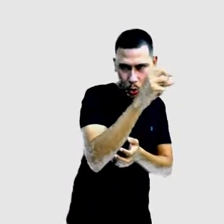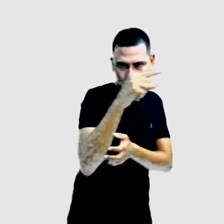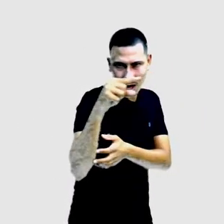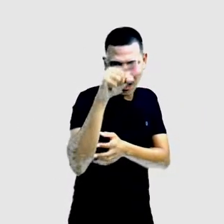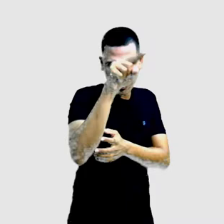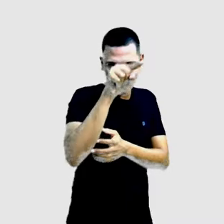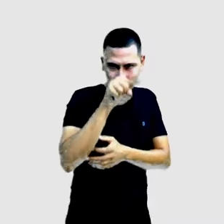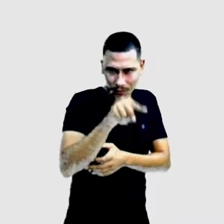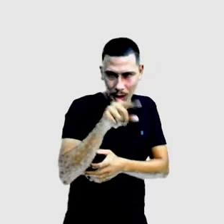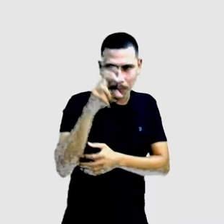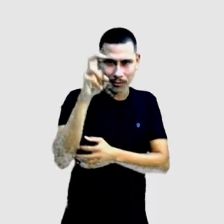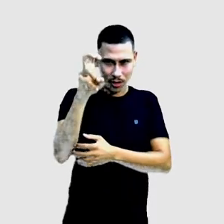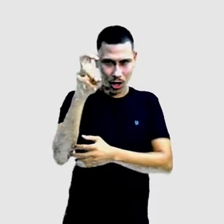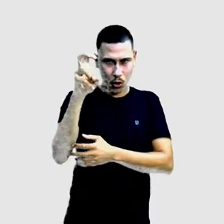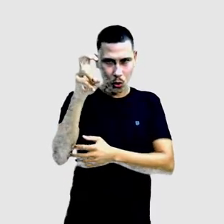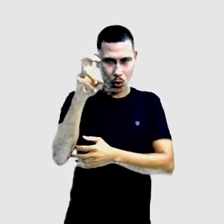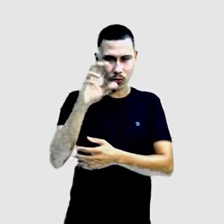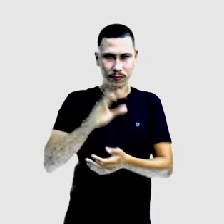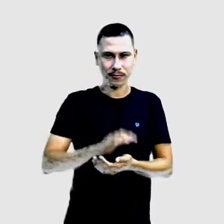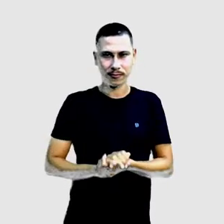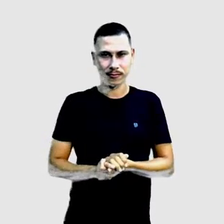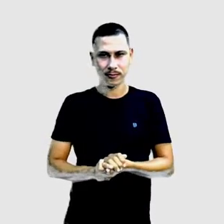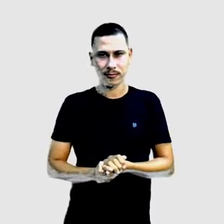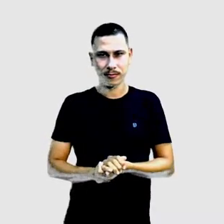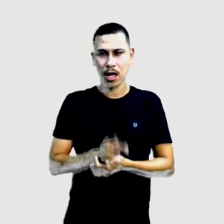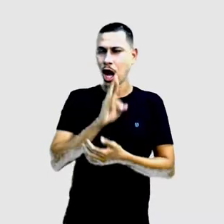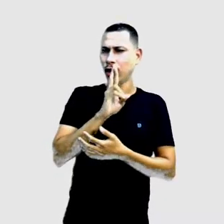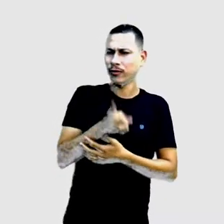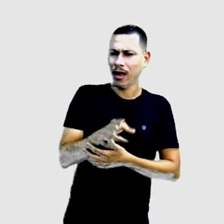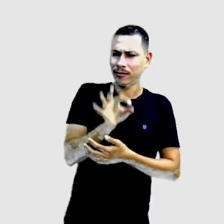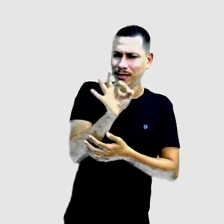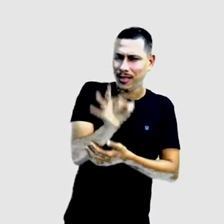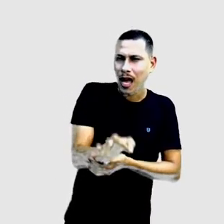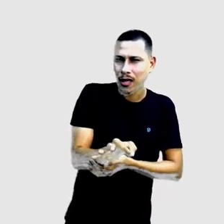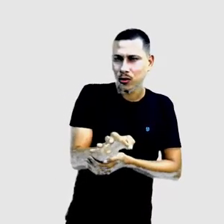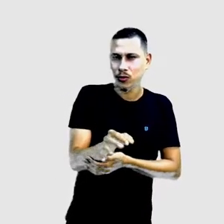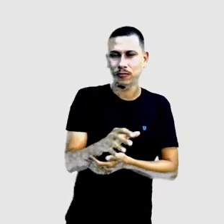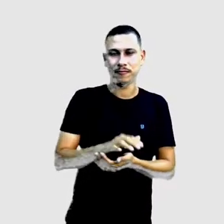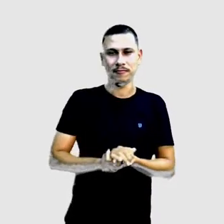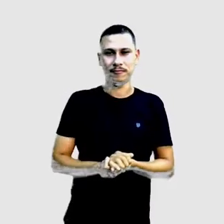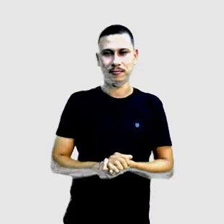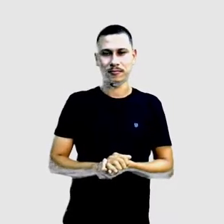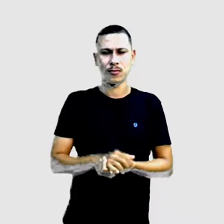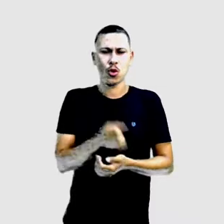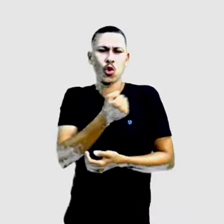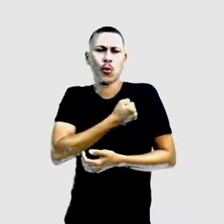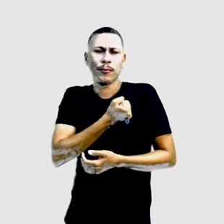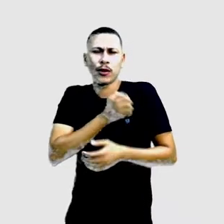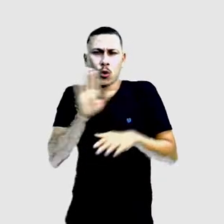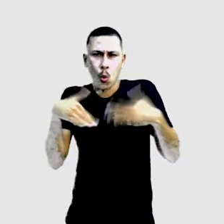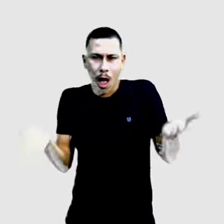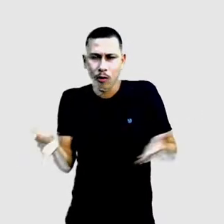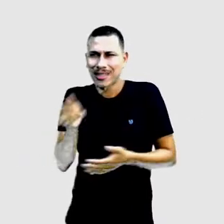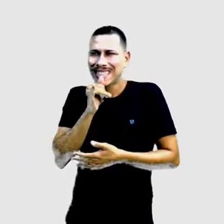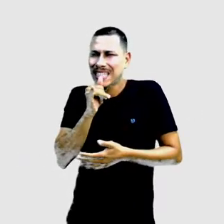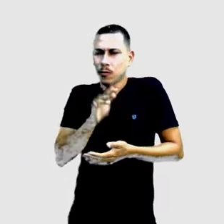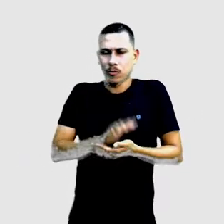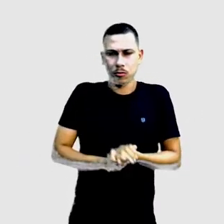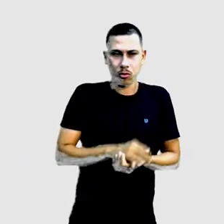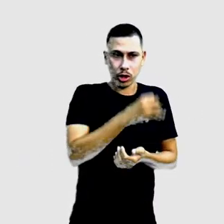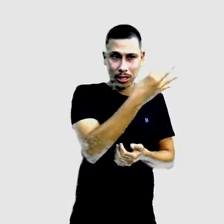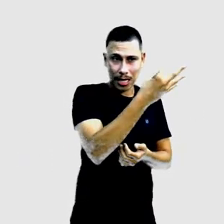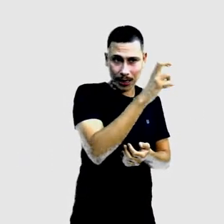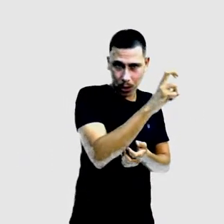5. Então, para obtermos o resultado aí da interrogação, qual é o número? Se eu tenho 35